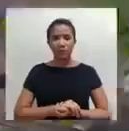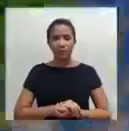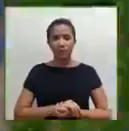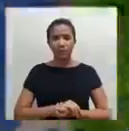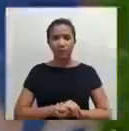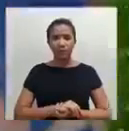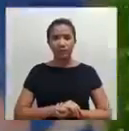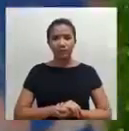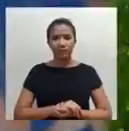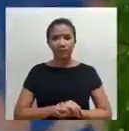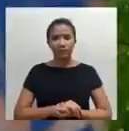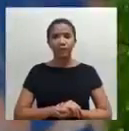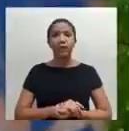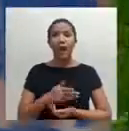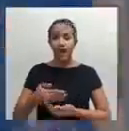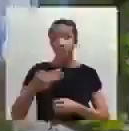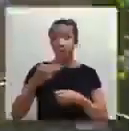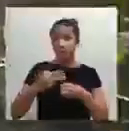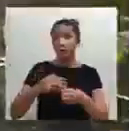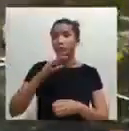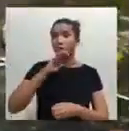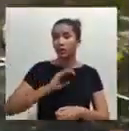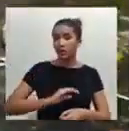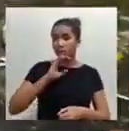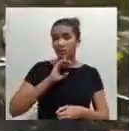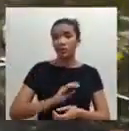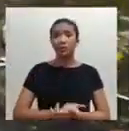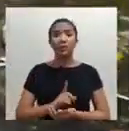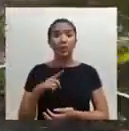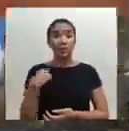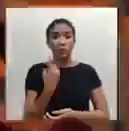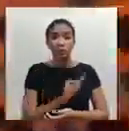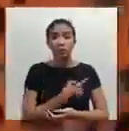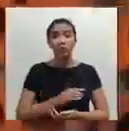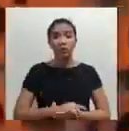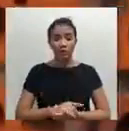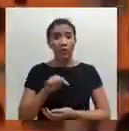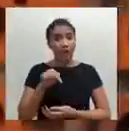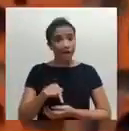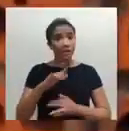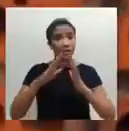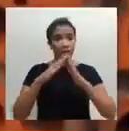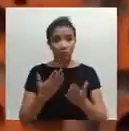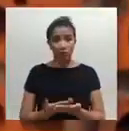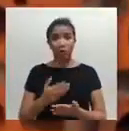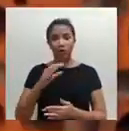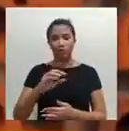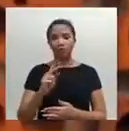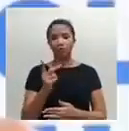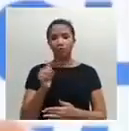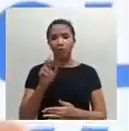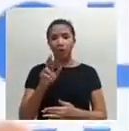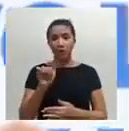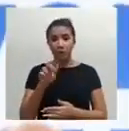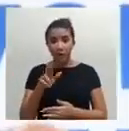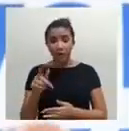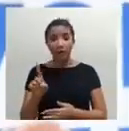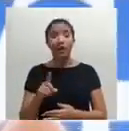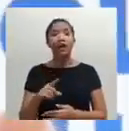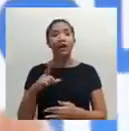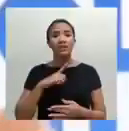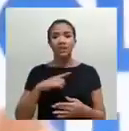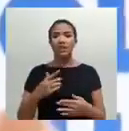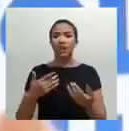do município de Capanema. Essa escola é uma escola, como já disse aqui o Buchácara, que se confunde